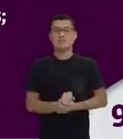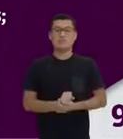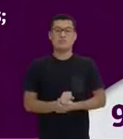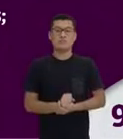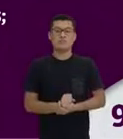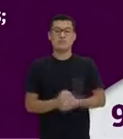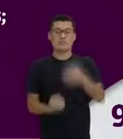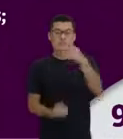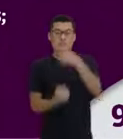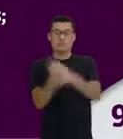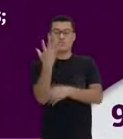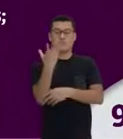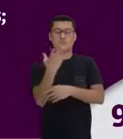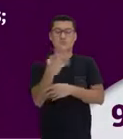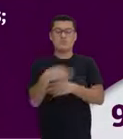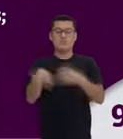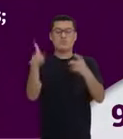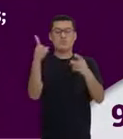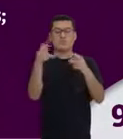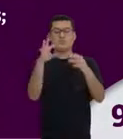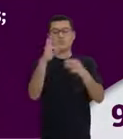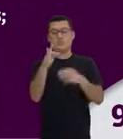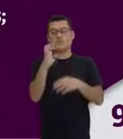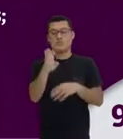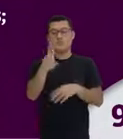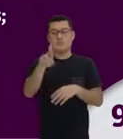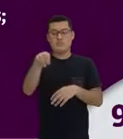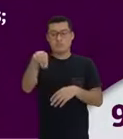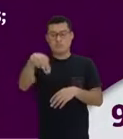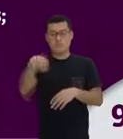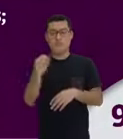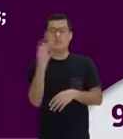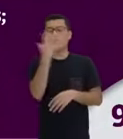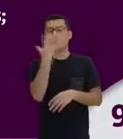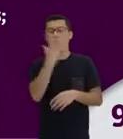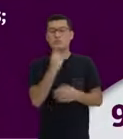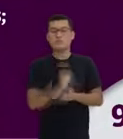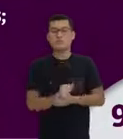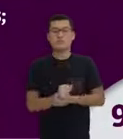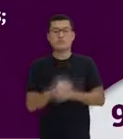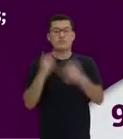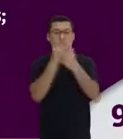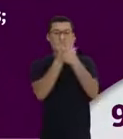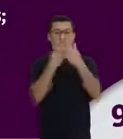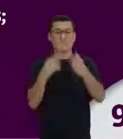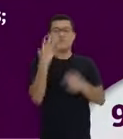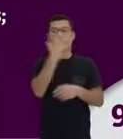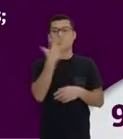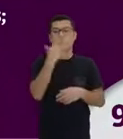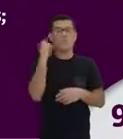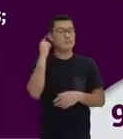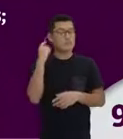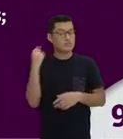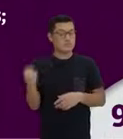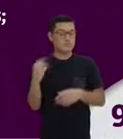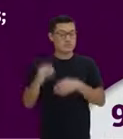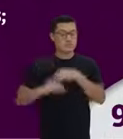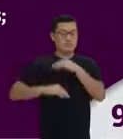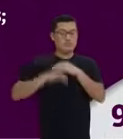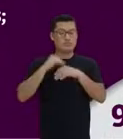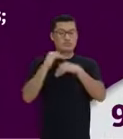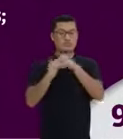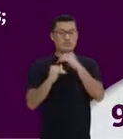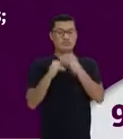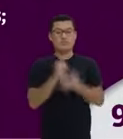é origem do termo onde surgiu esse termo música A variedade de músicas em sonoridades